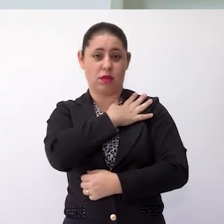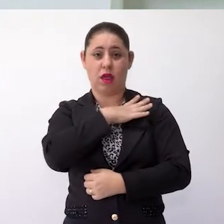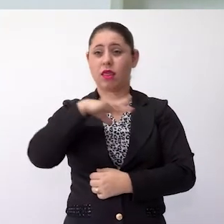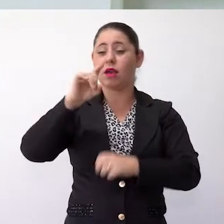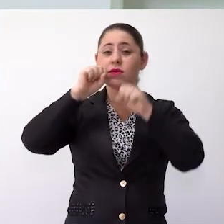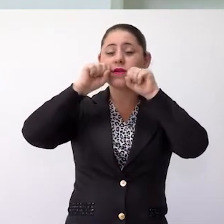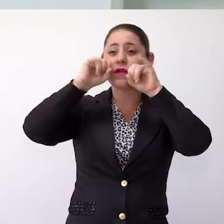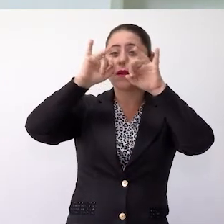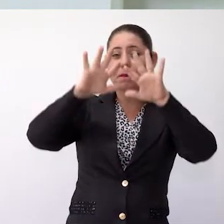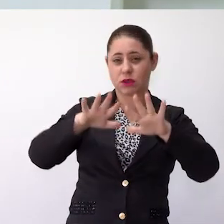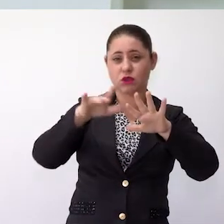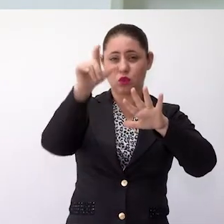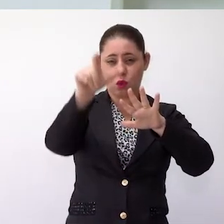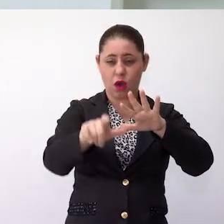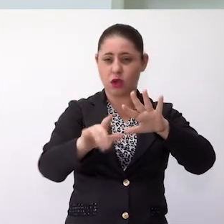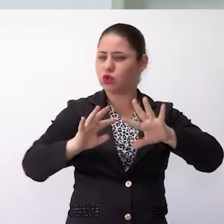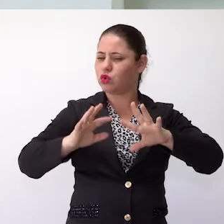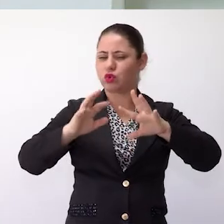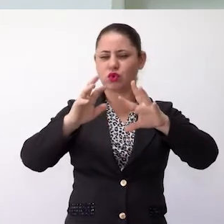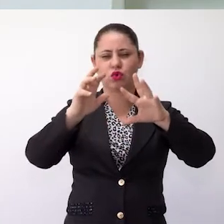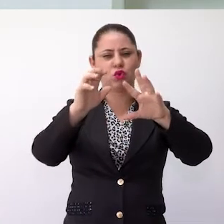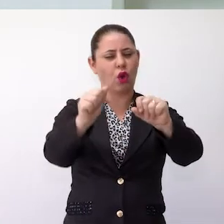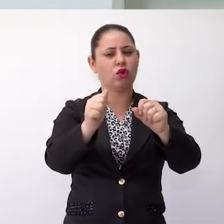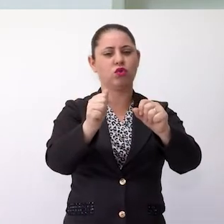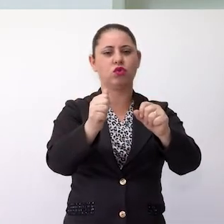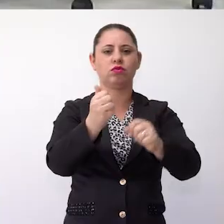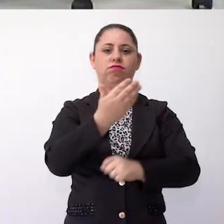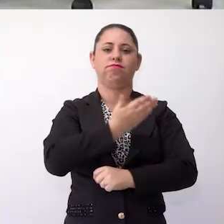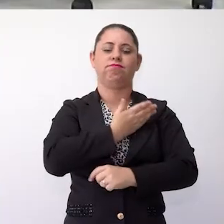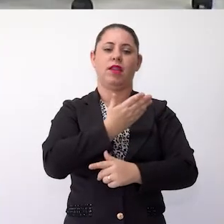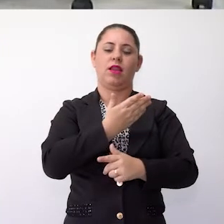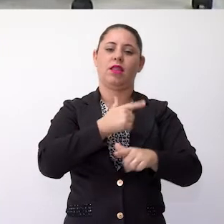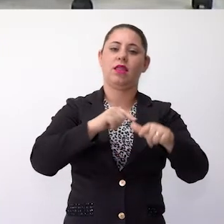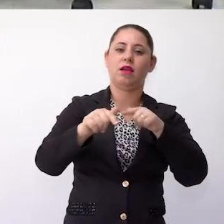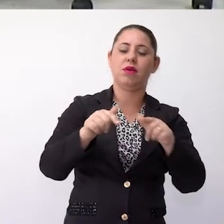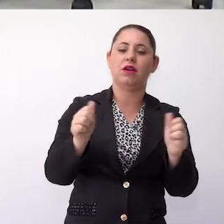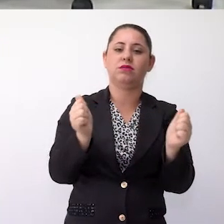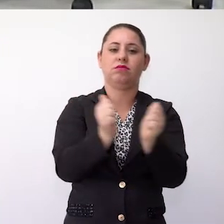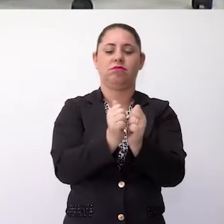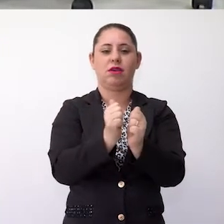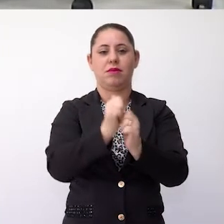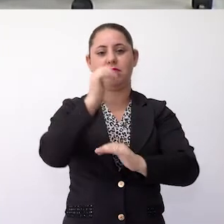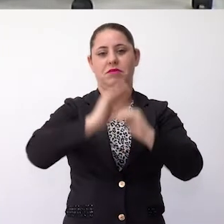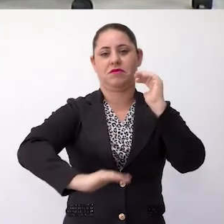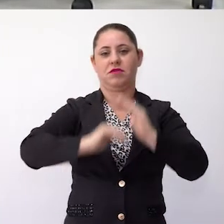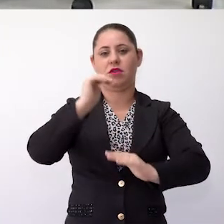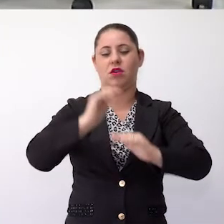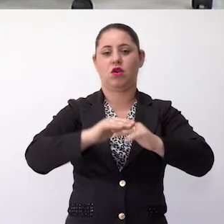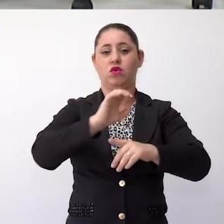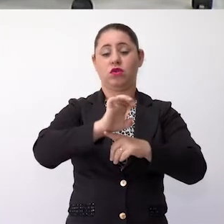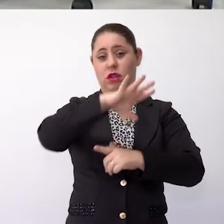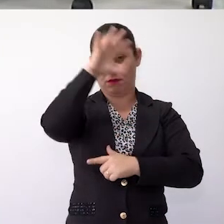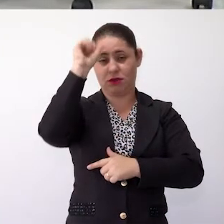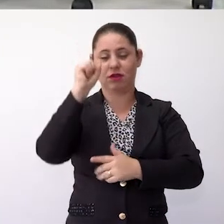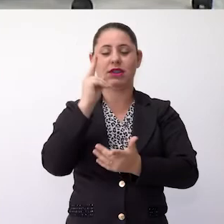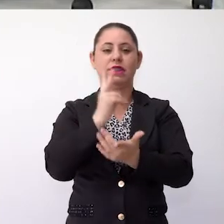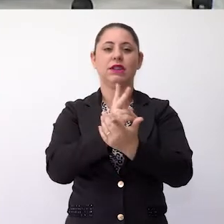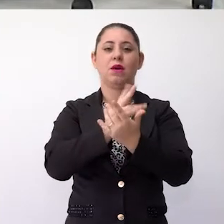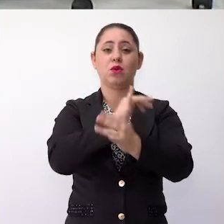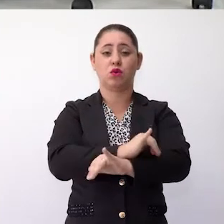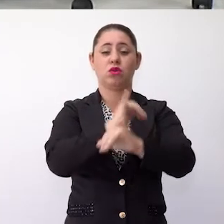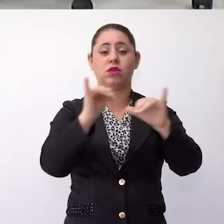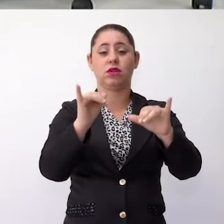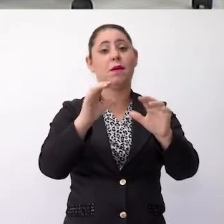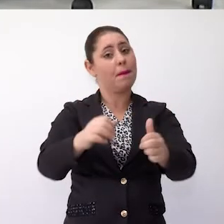Deus possa abençoar o senhor e todos os seus colaboradores, e que o Mato Grosso do Sul continue sendo notícias, né?